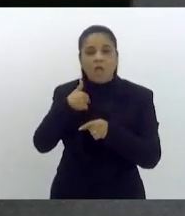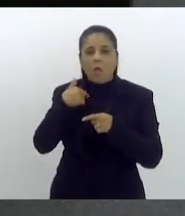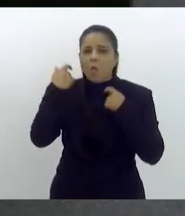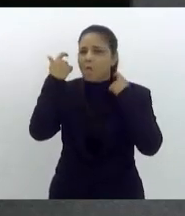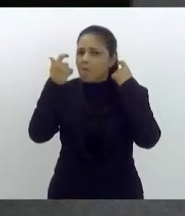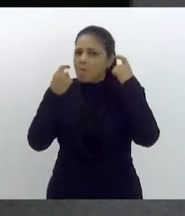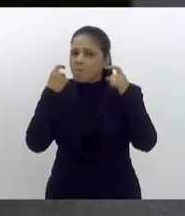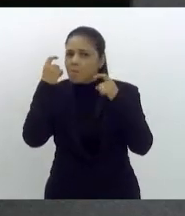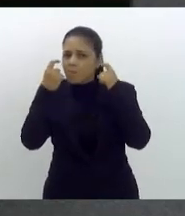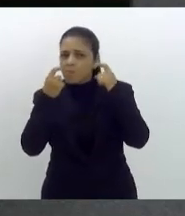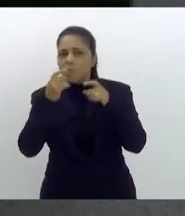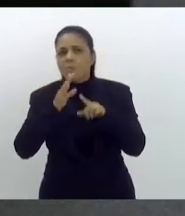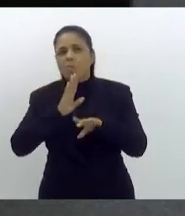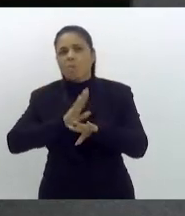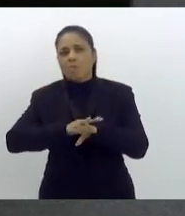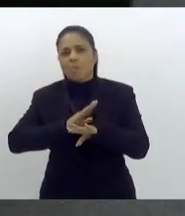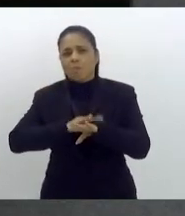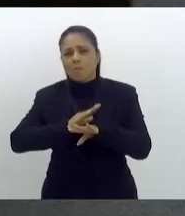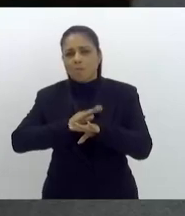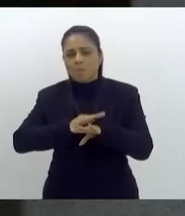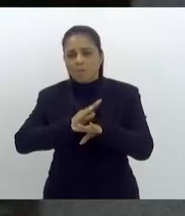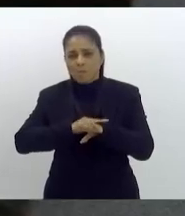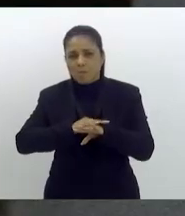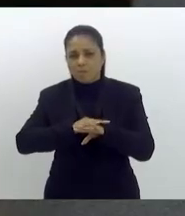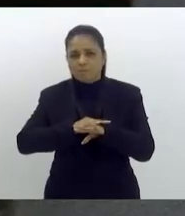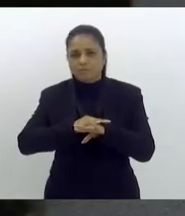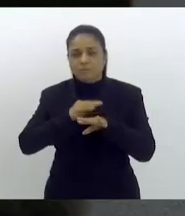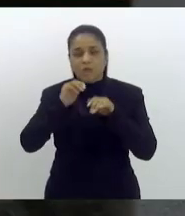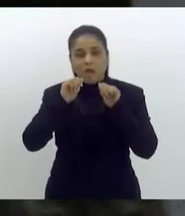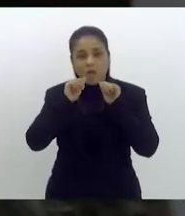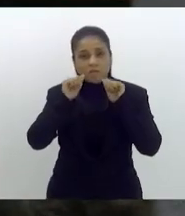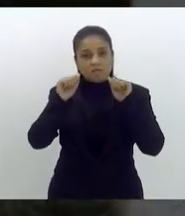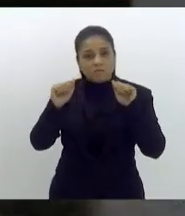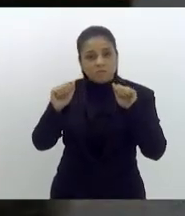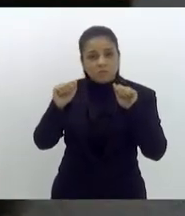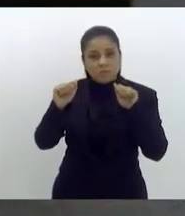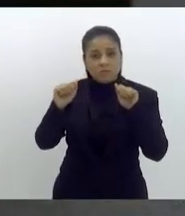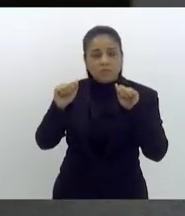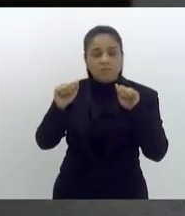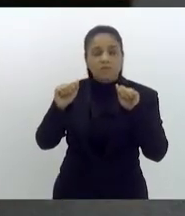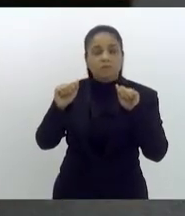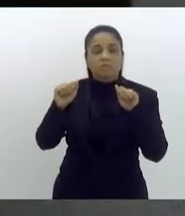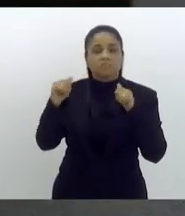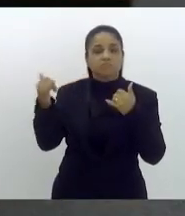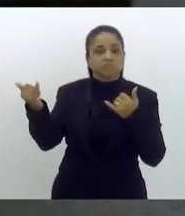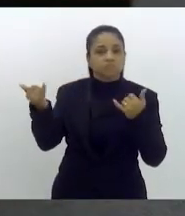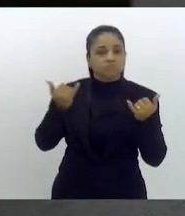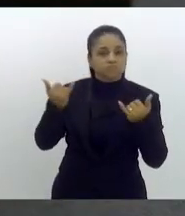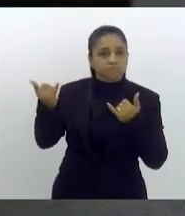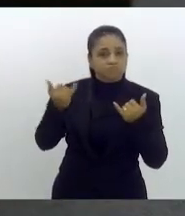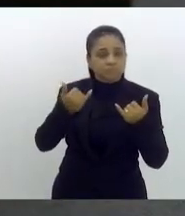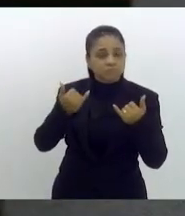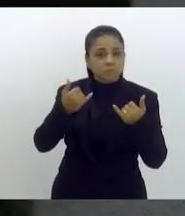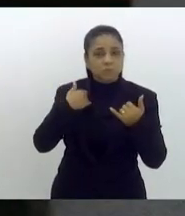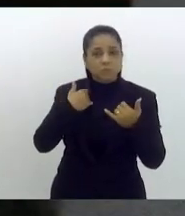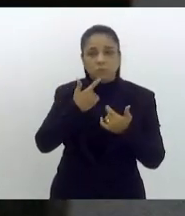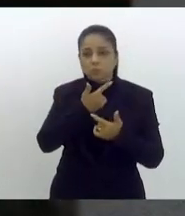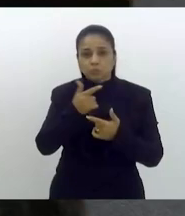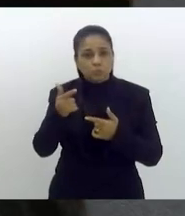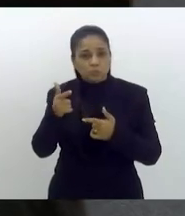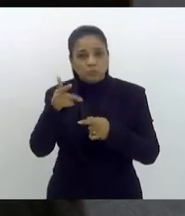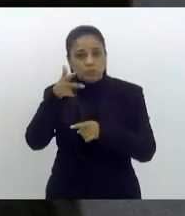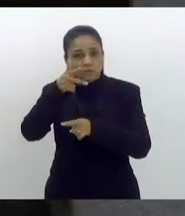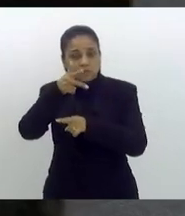porque naquele momento inclusive parte das assessorias estavam falando aqui no plenário que não estava vendo a